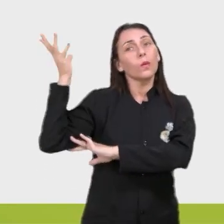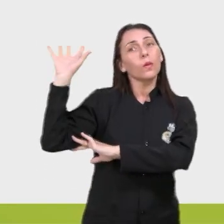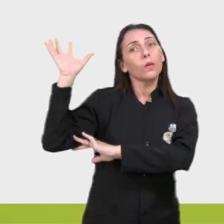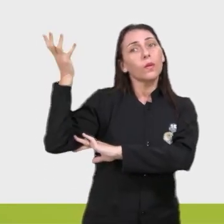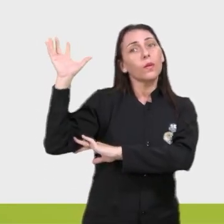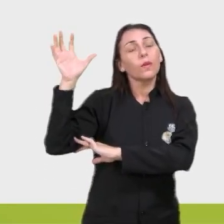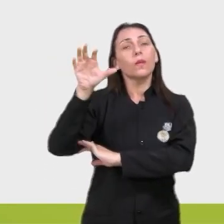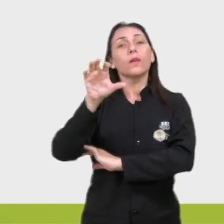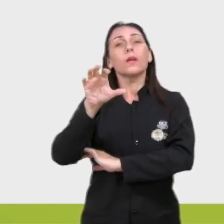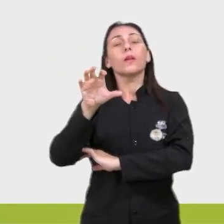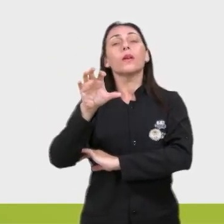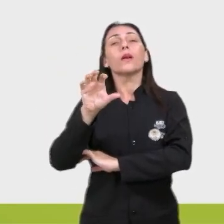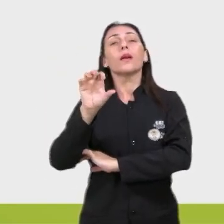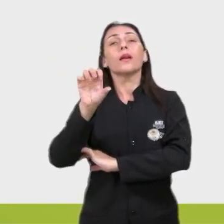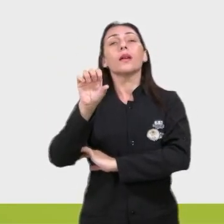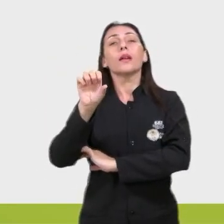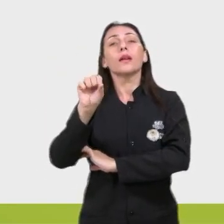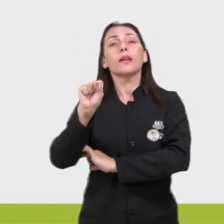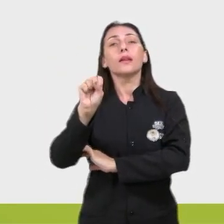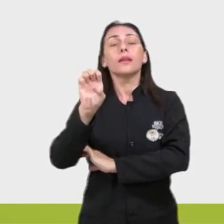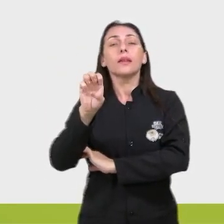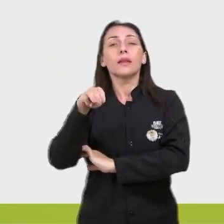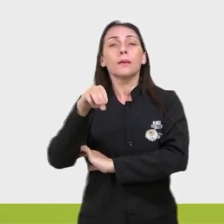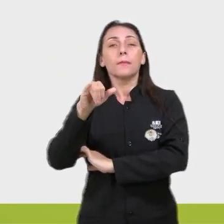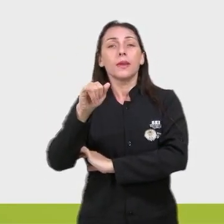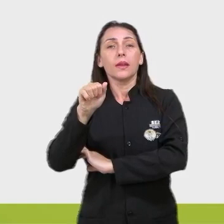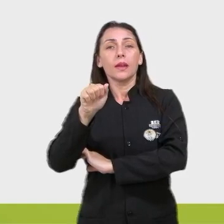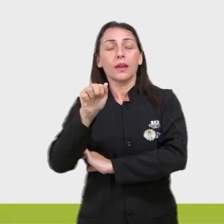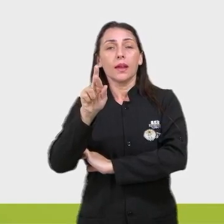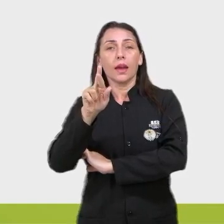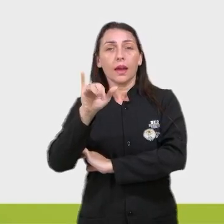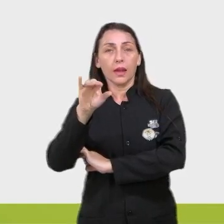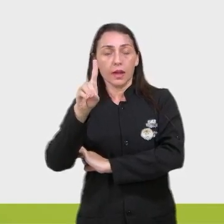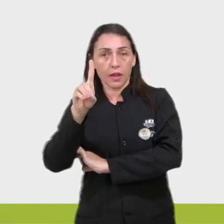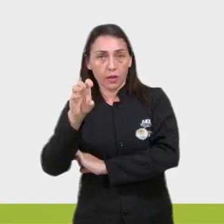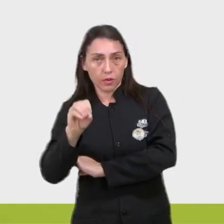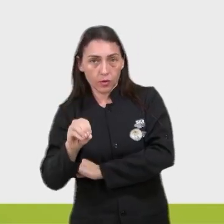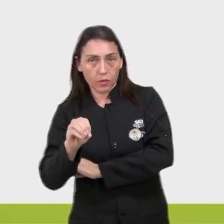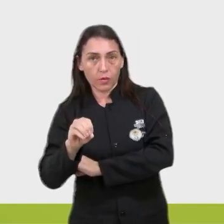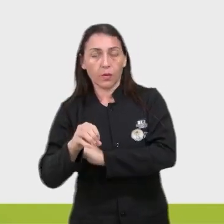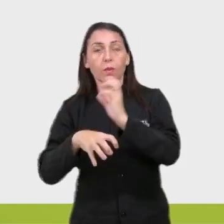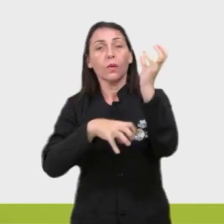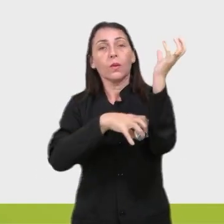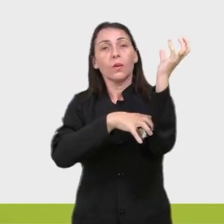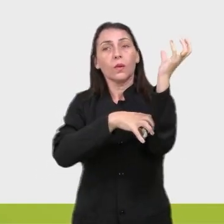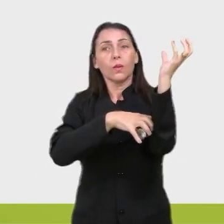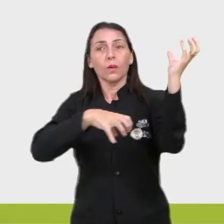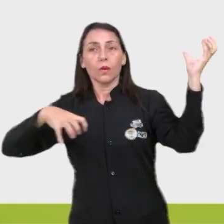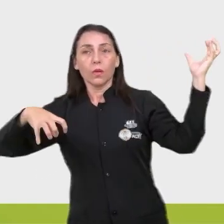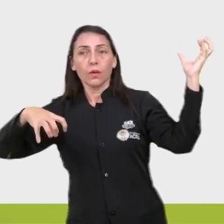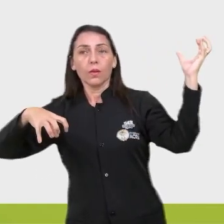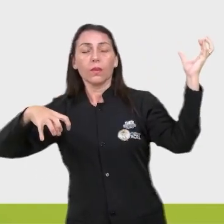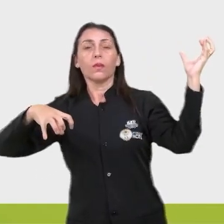é semiárido. O que é um clima semiárido? O clima semiárido, ele antecede o clima desértico,